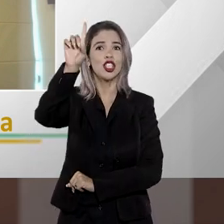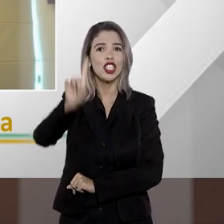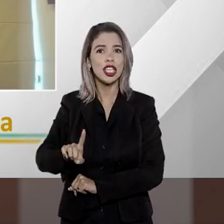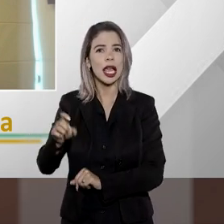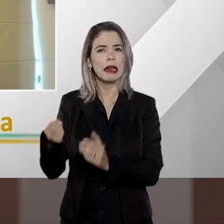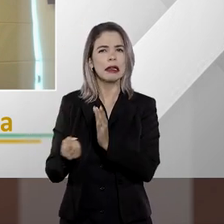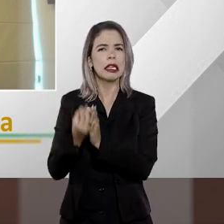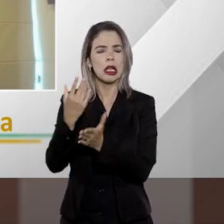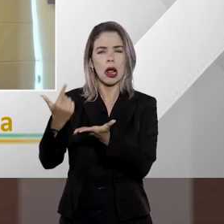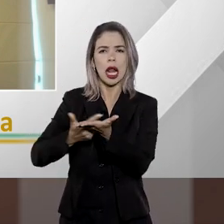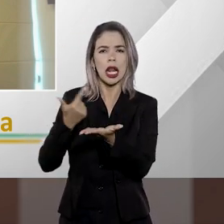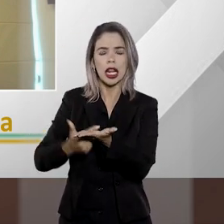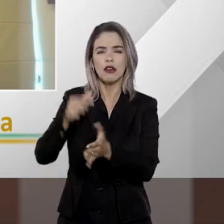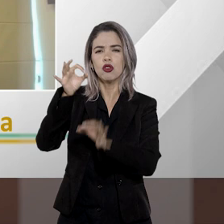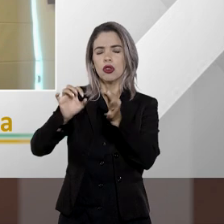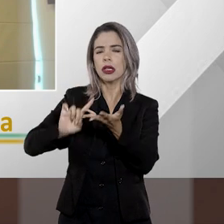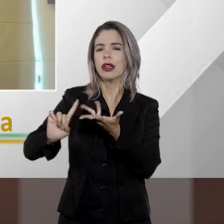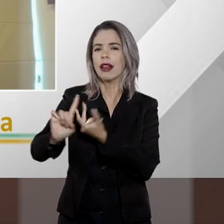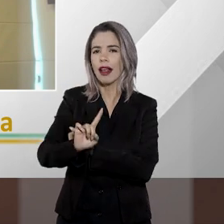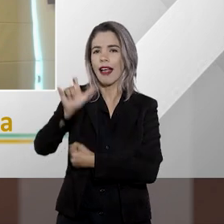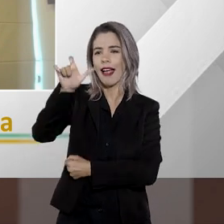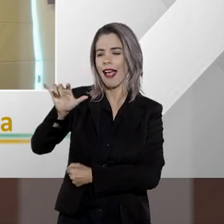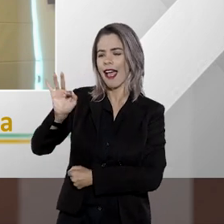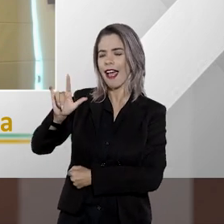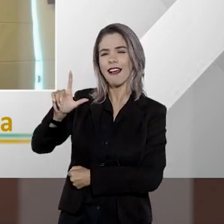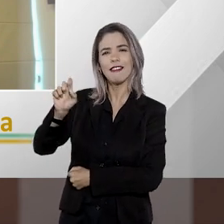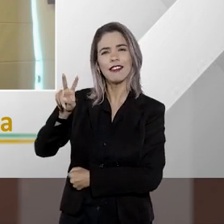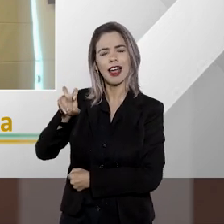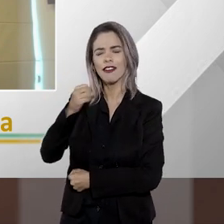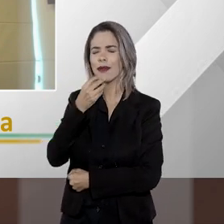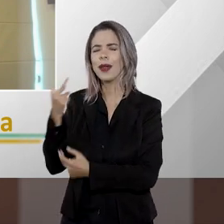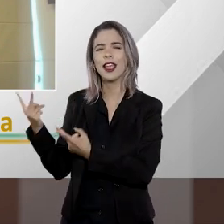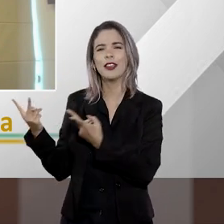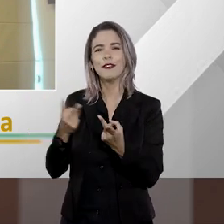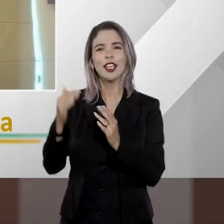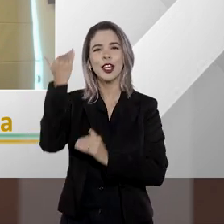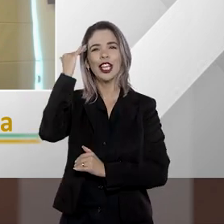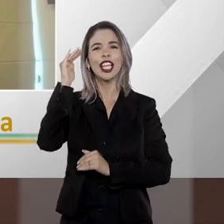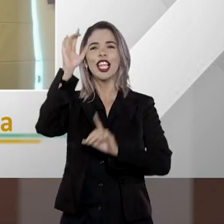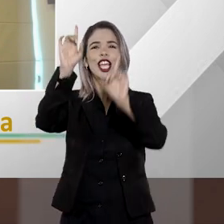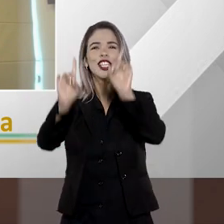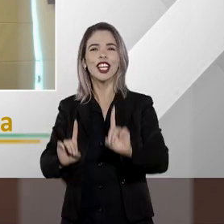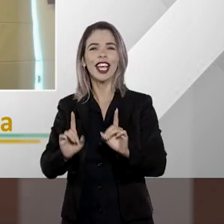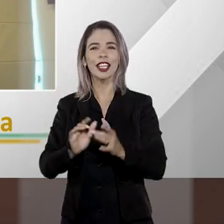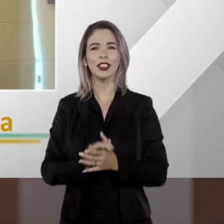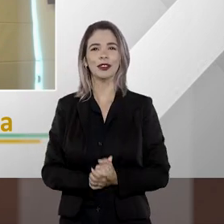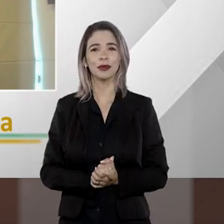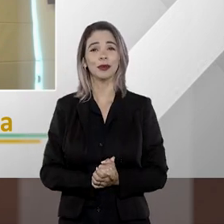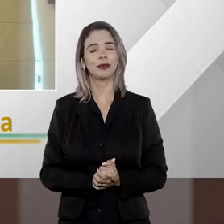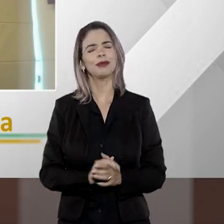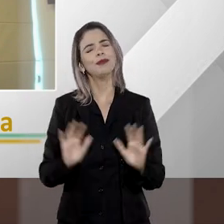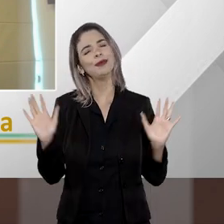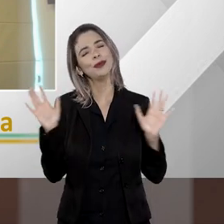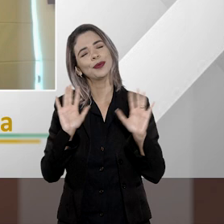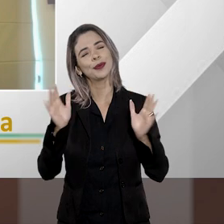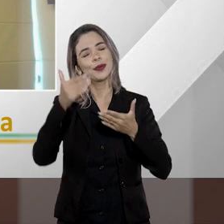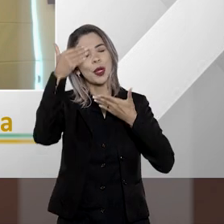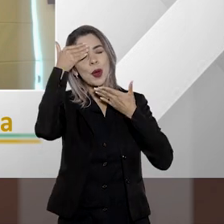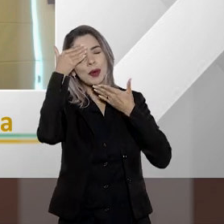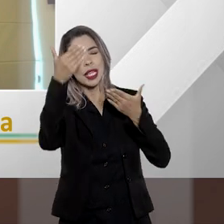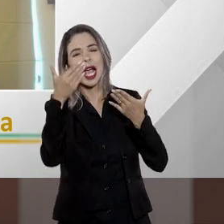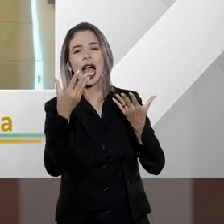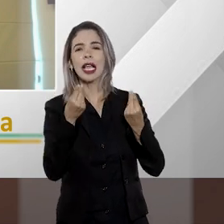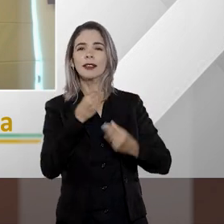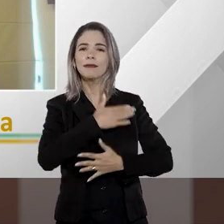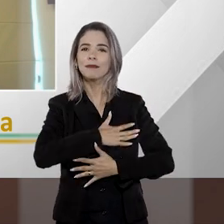e autor de livros jurídicos, Dr. Flávio Milhomem. Seja muito bem-vindo ao Entender Direito. Muito obrigado, é um